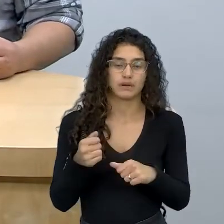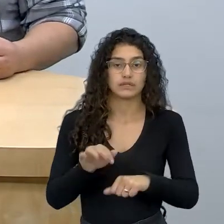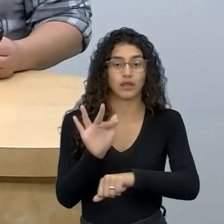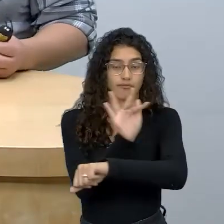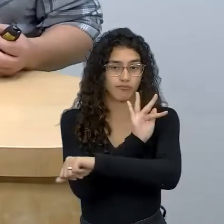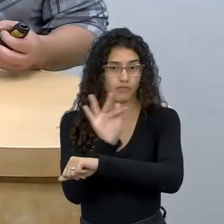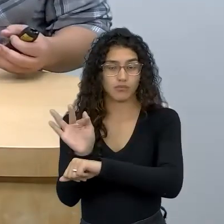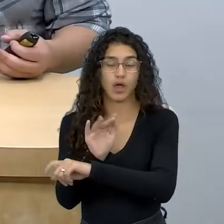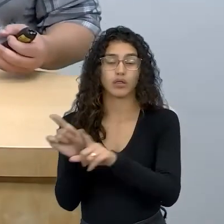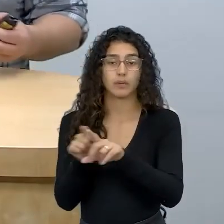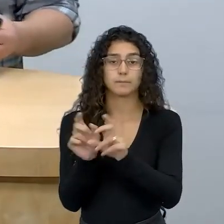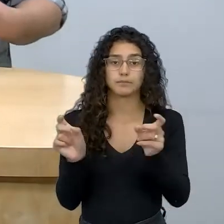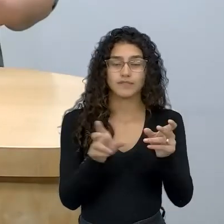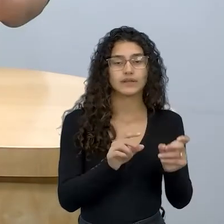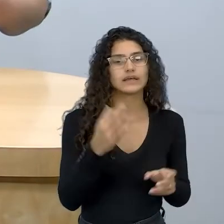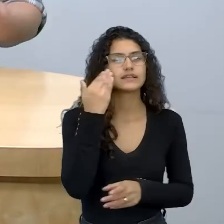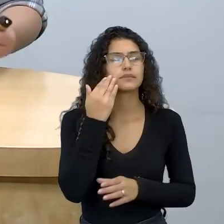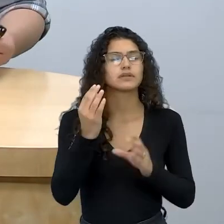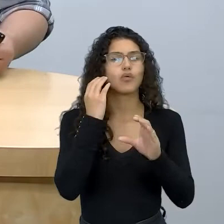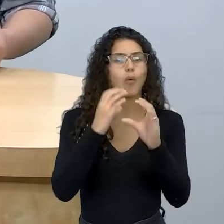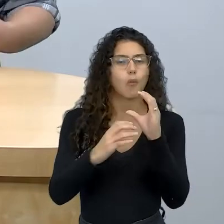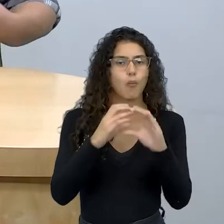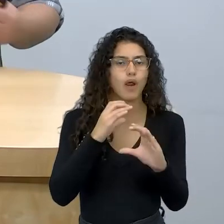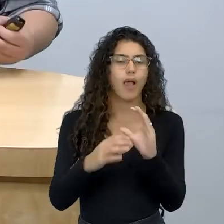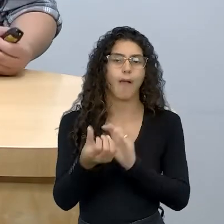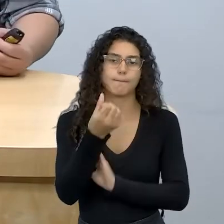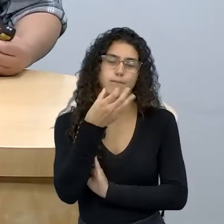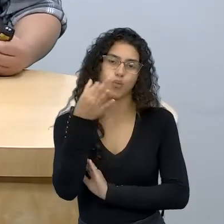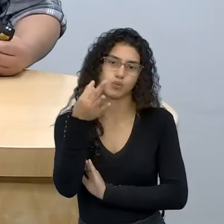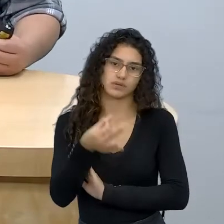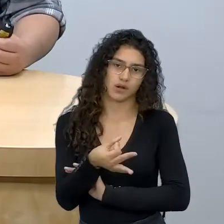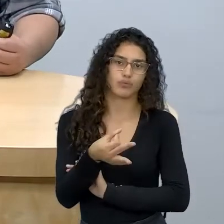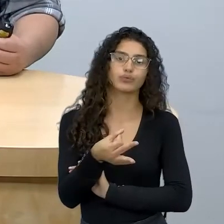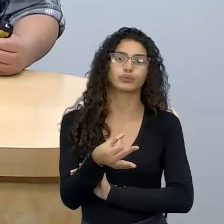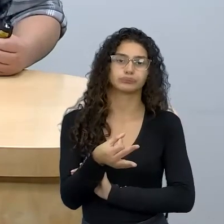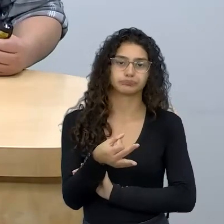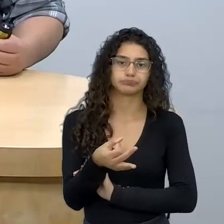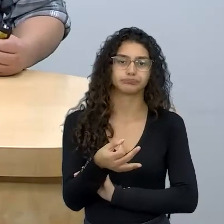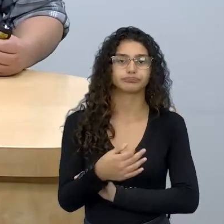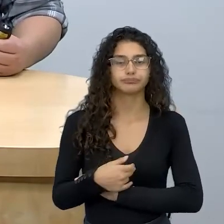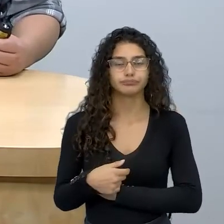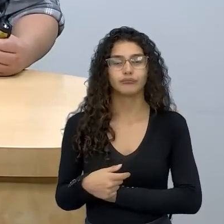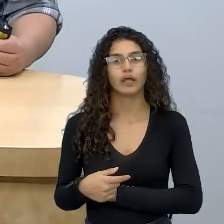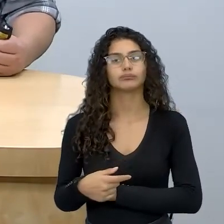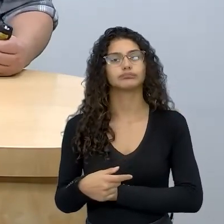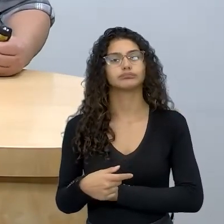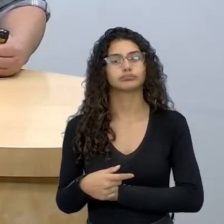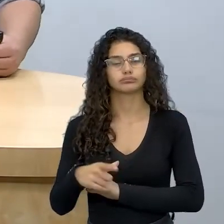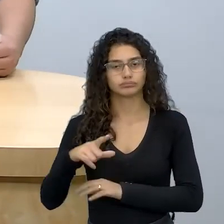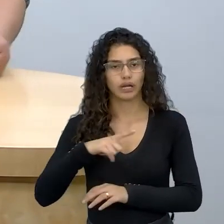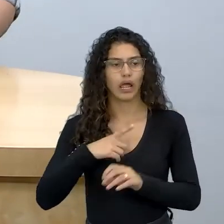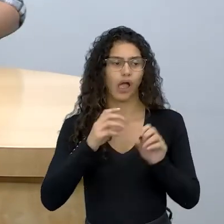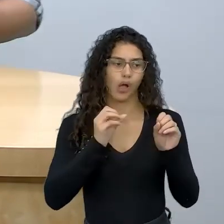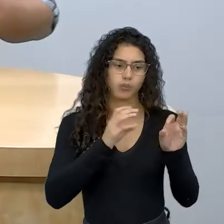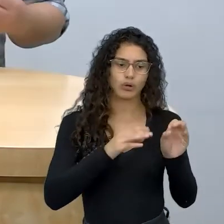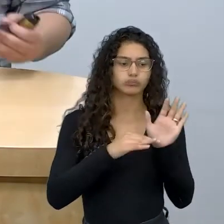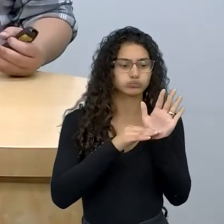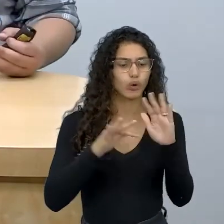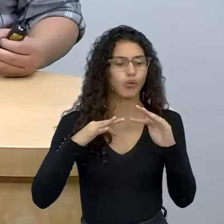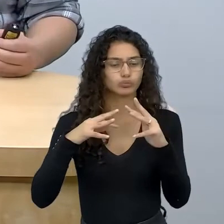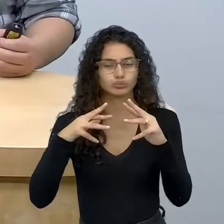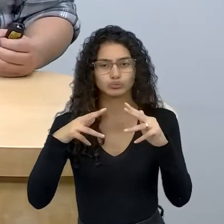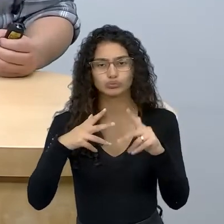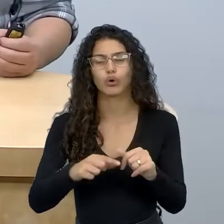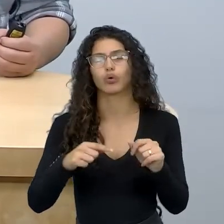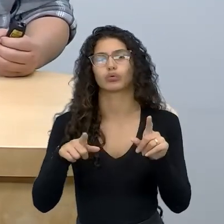portuguesa, né? Então, saber se comunicar corretamente, né? Ser educado, ser cortês, né? Todas essas coisas